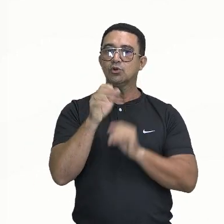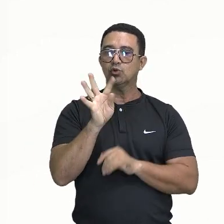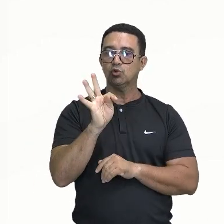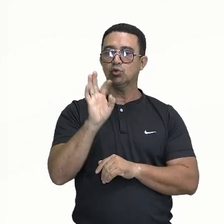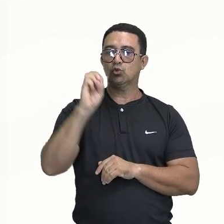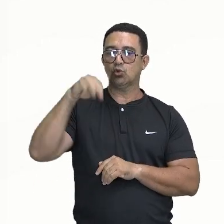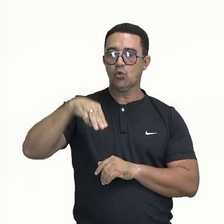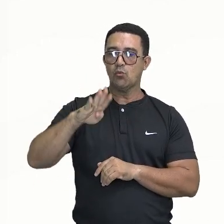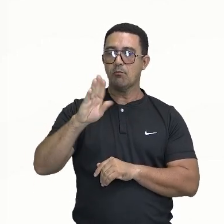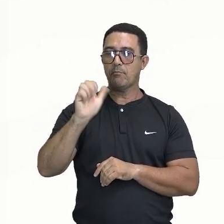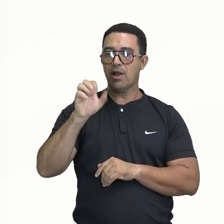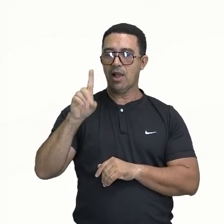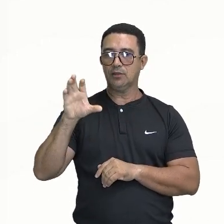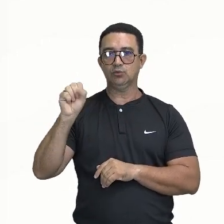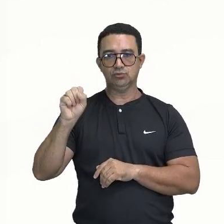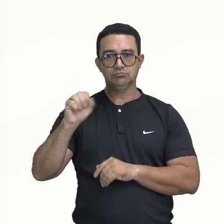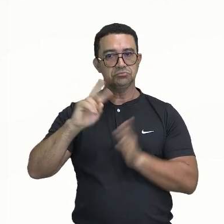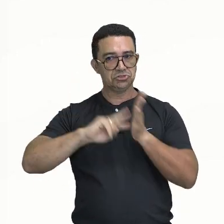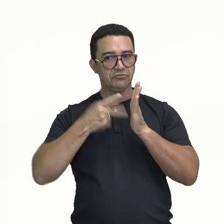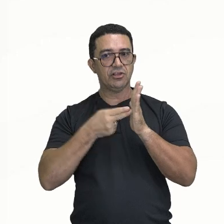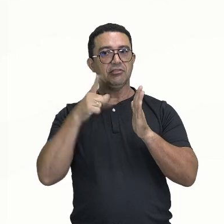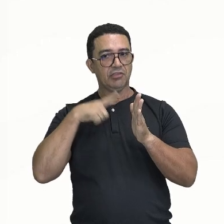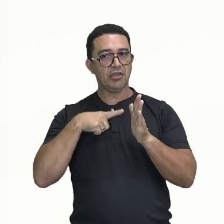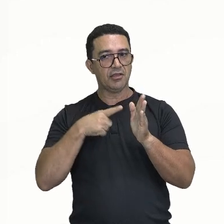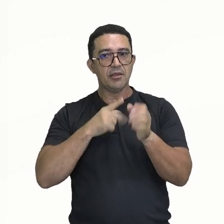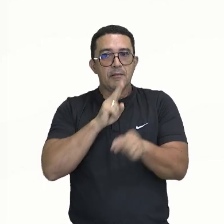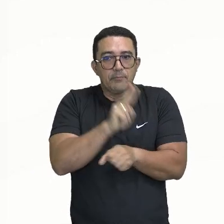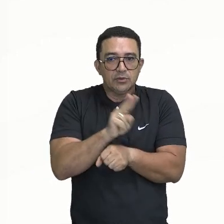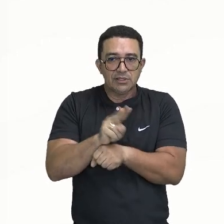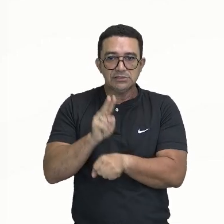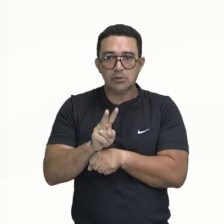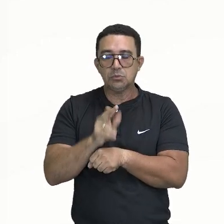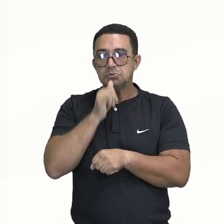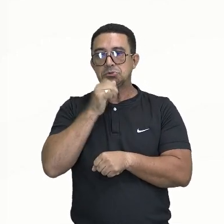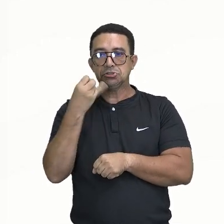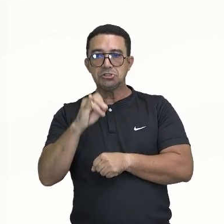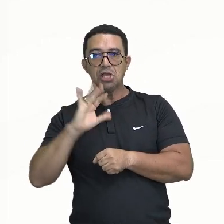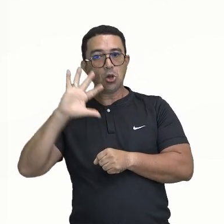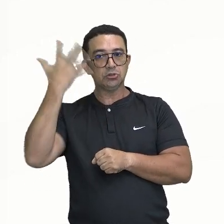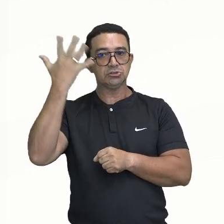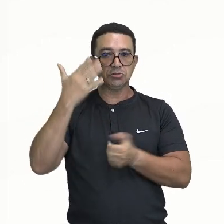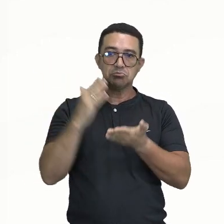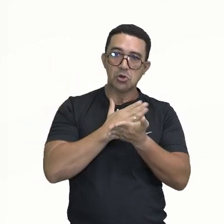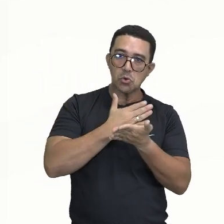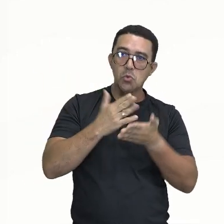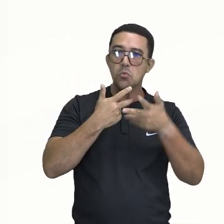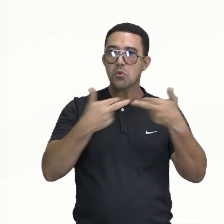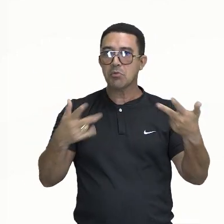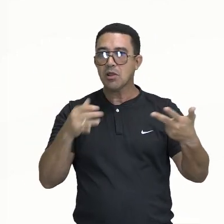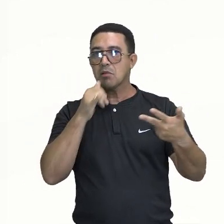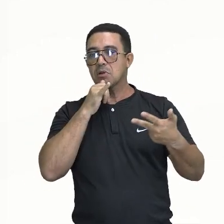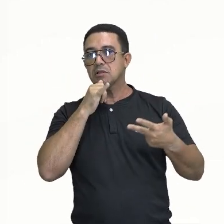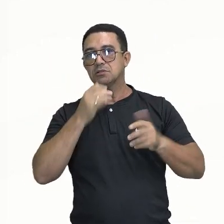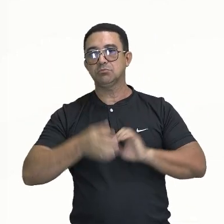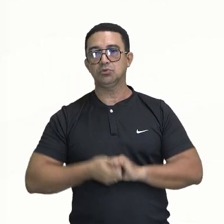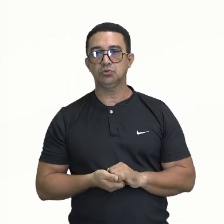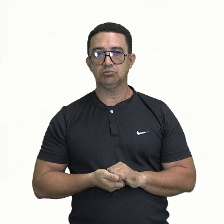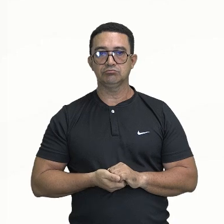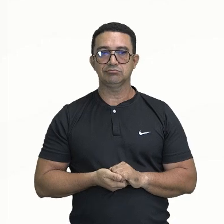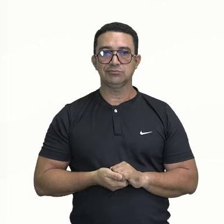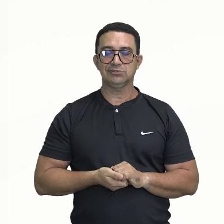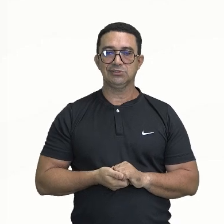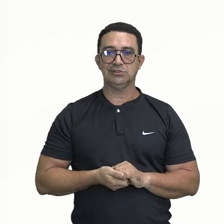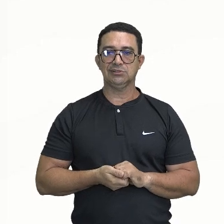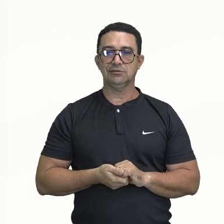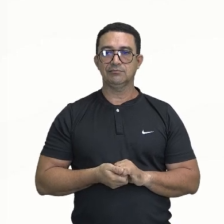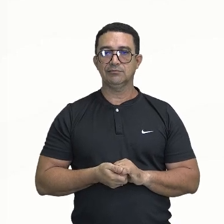proteção. Por exemplo, se acontecer alguma situação de depredação, de precisar